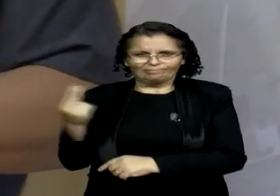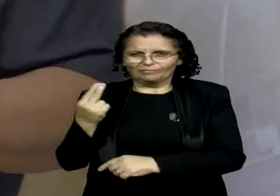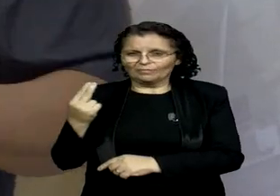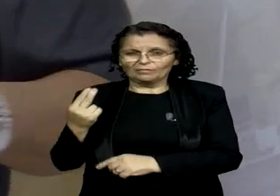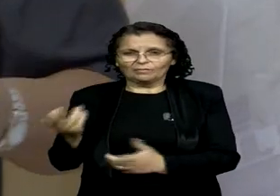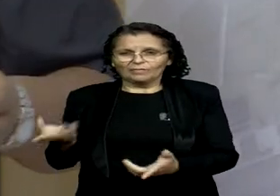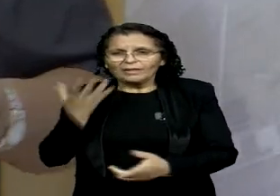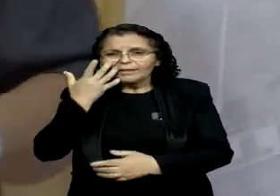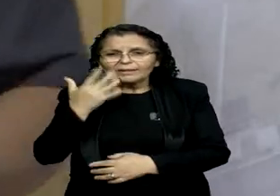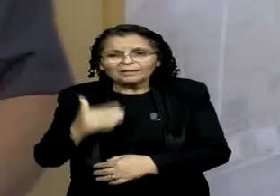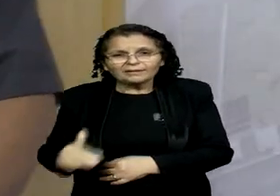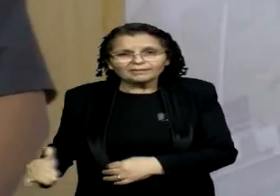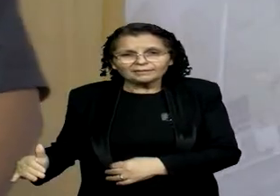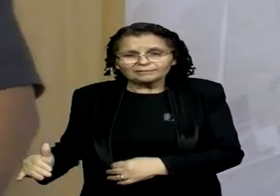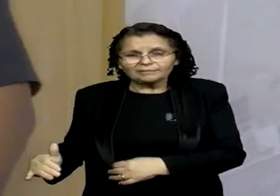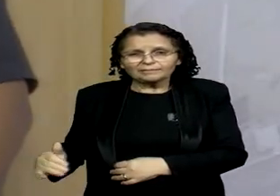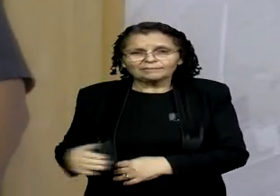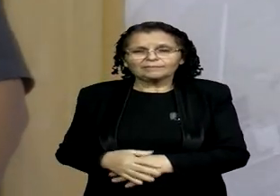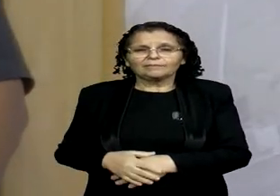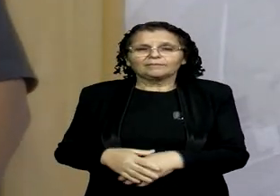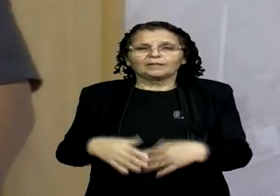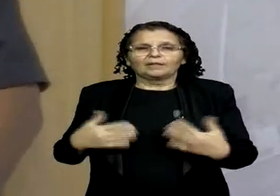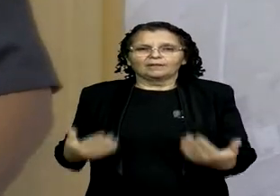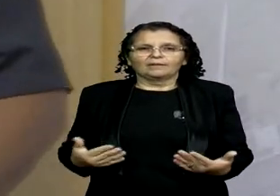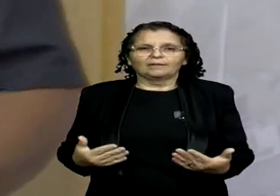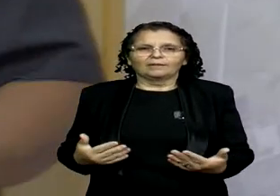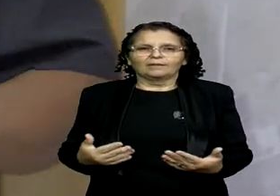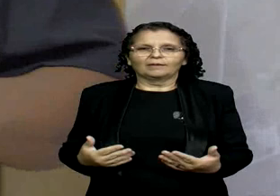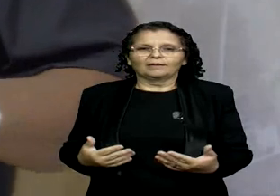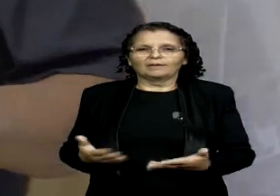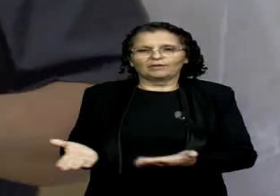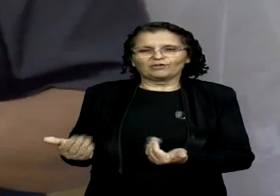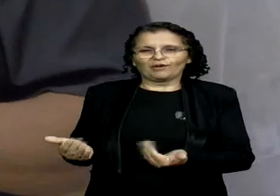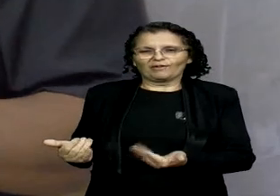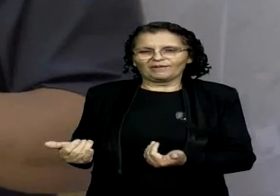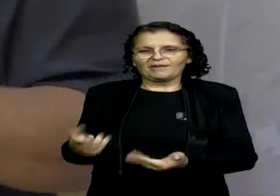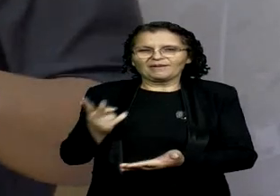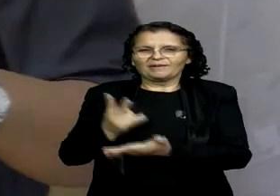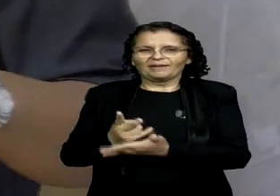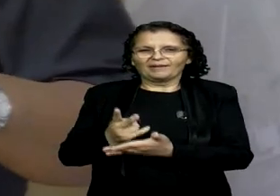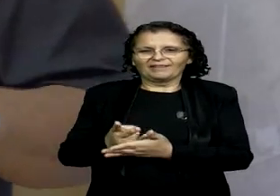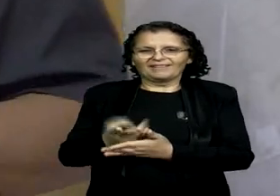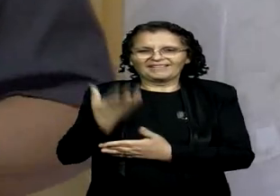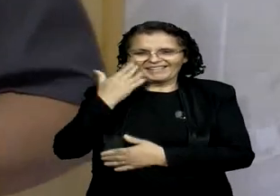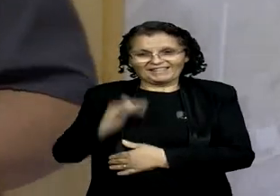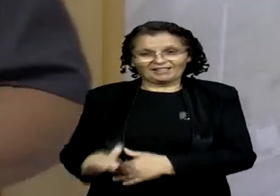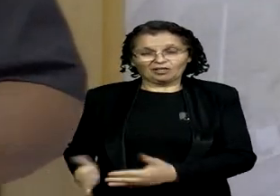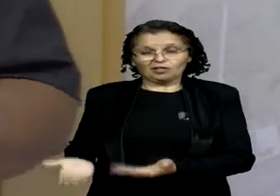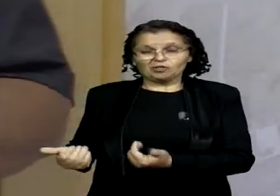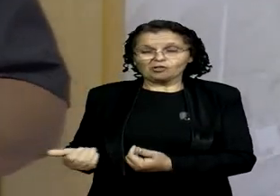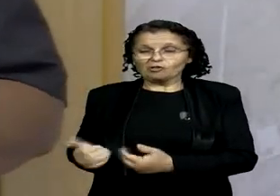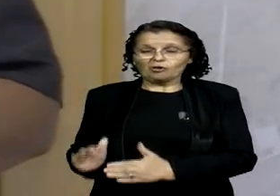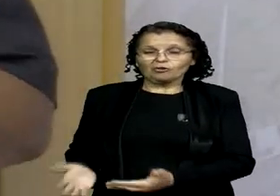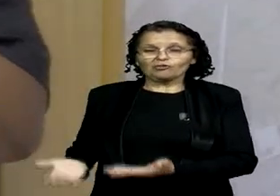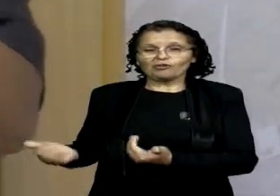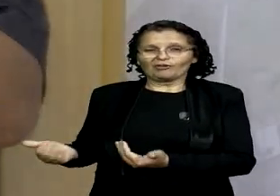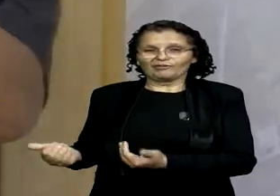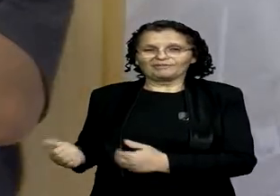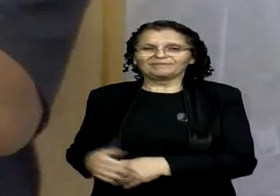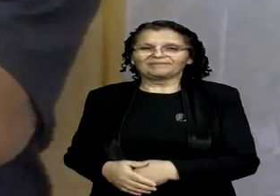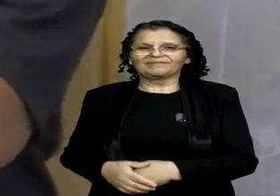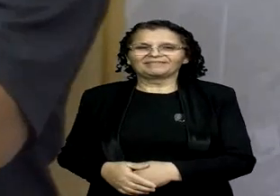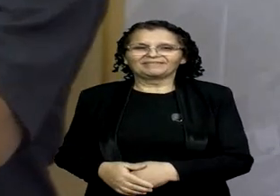Nunca. Uma criança. Mas eu sempre costumo dizer jovem, né, Adeluz, porque eles querem ser jovens. Se você chamar de criança, ficam bravos